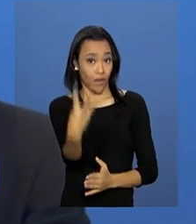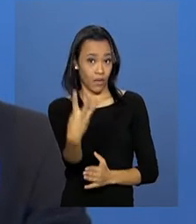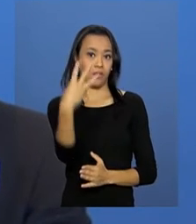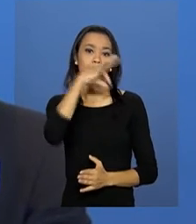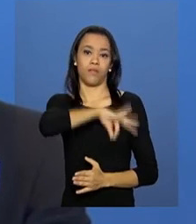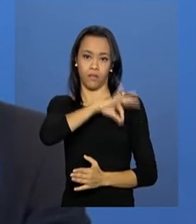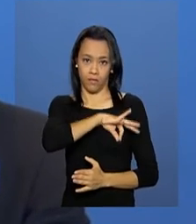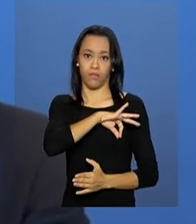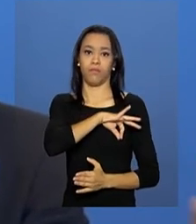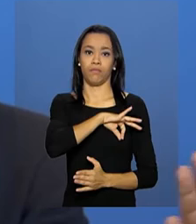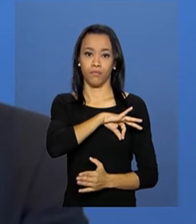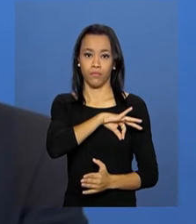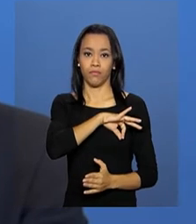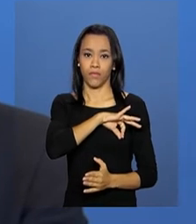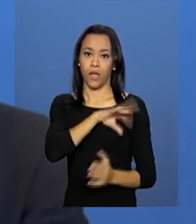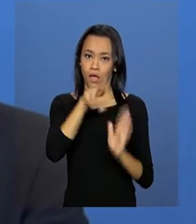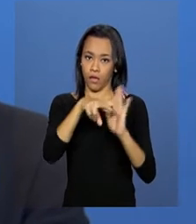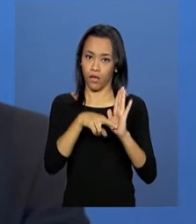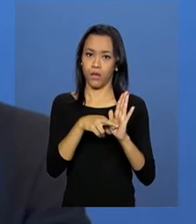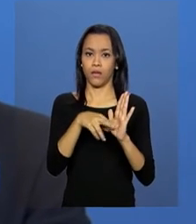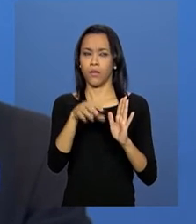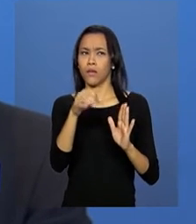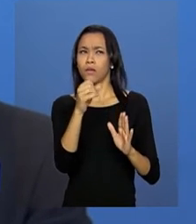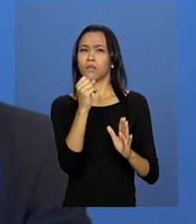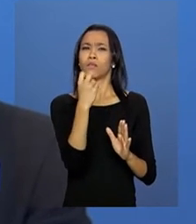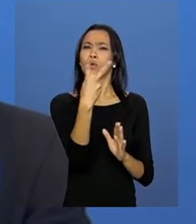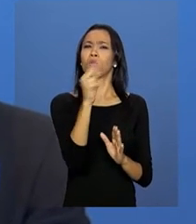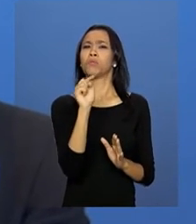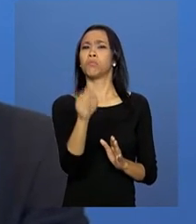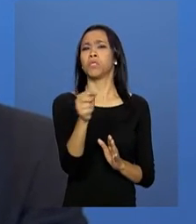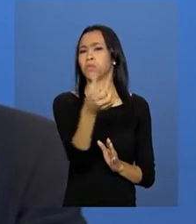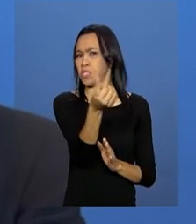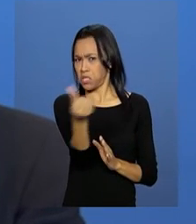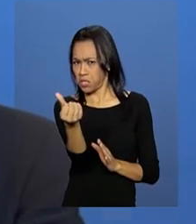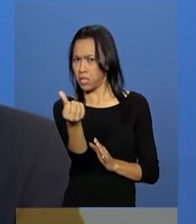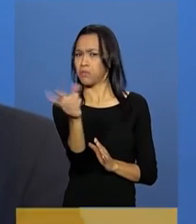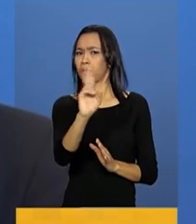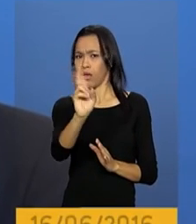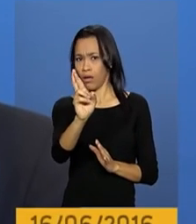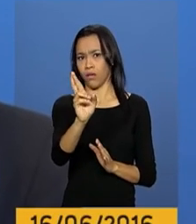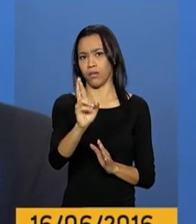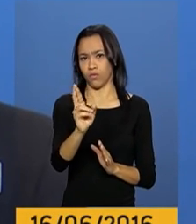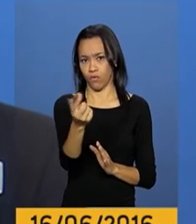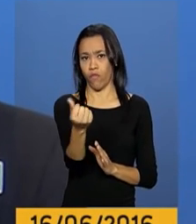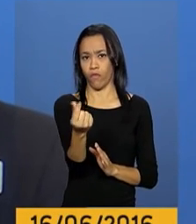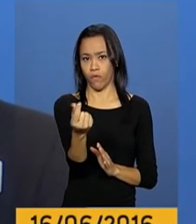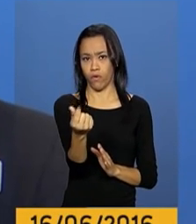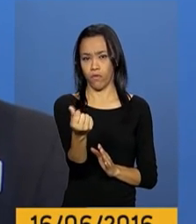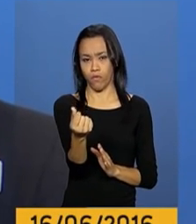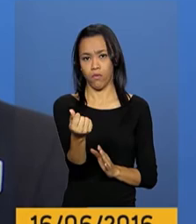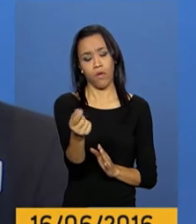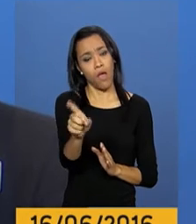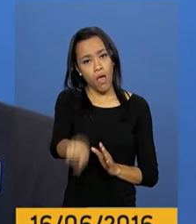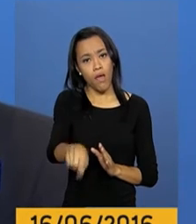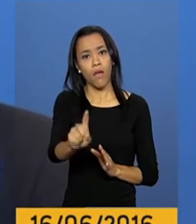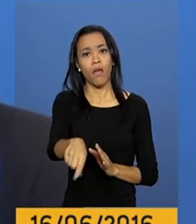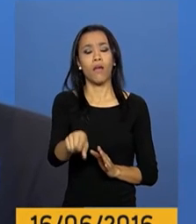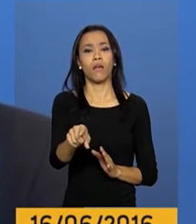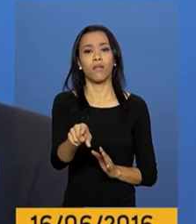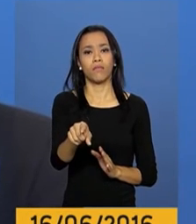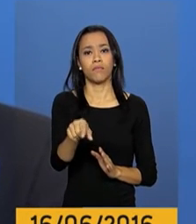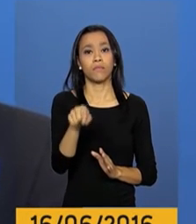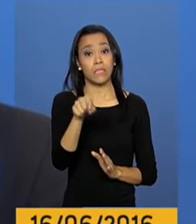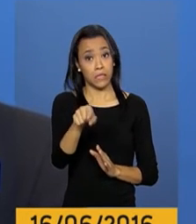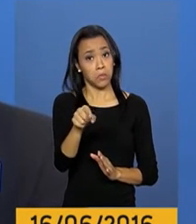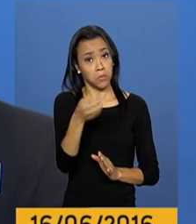que dá algo em pouco mais de R$ 2.600 per capita, o que é realmente um